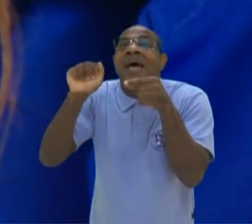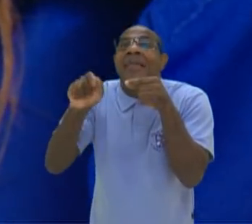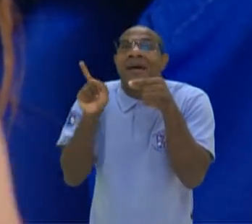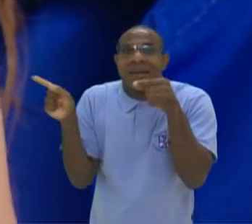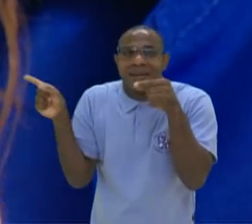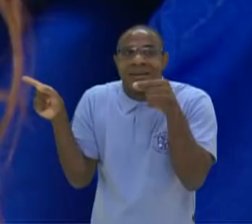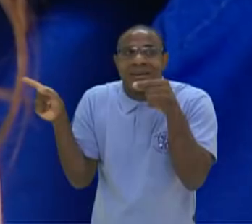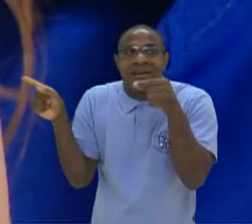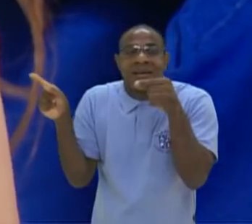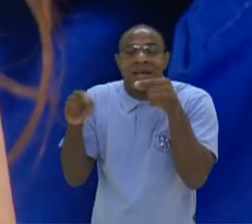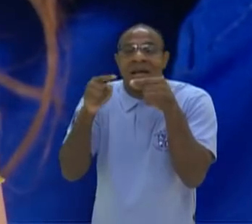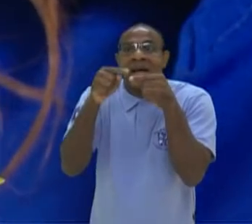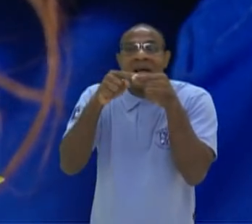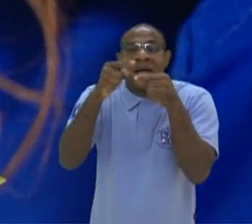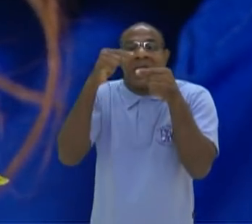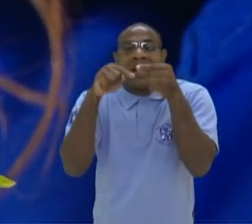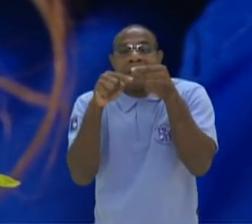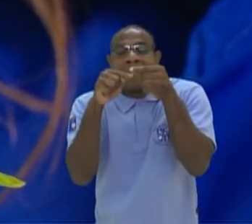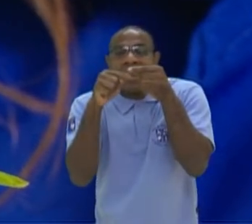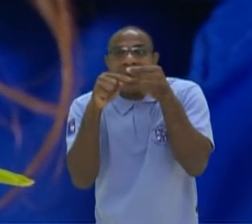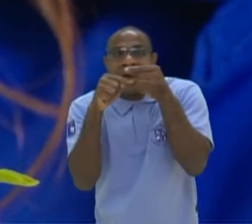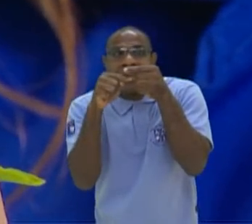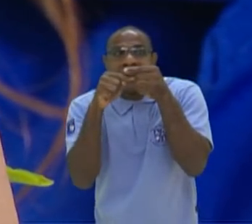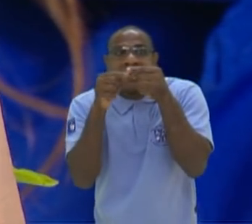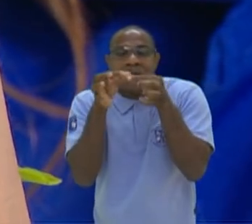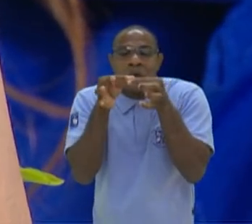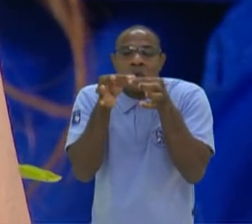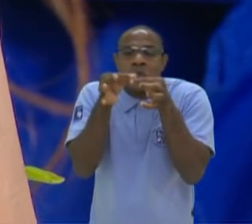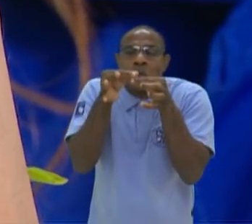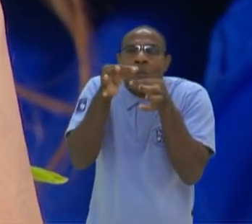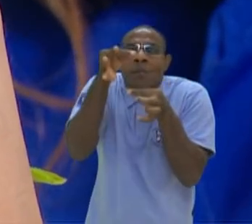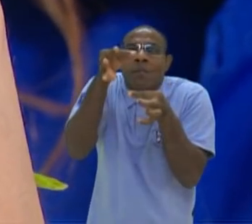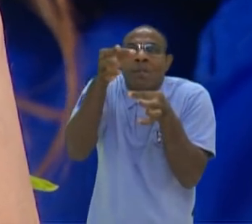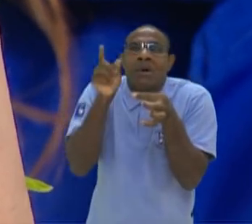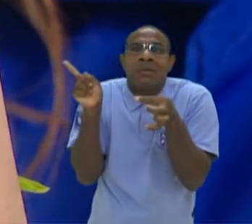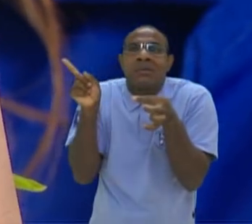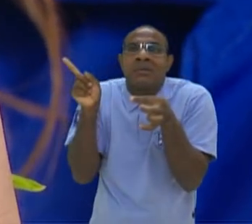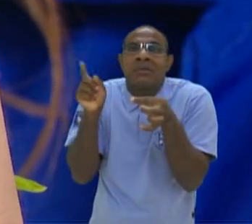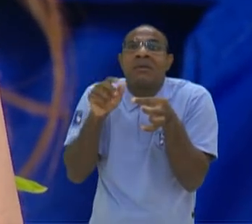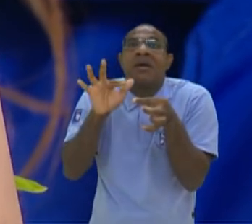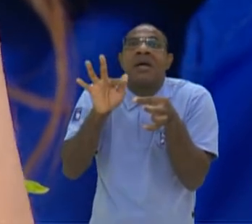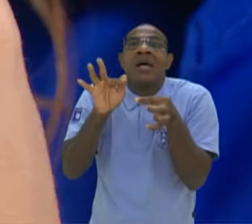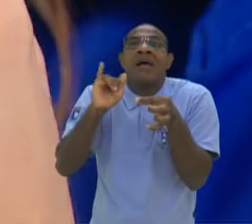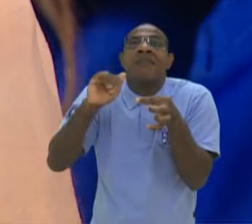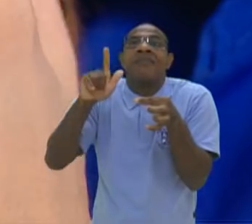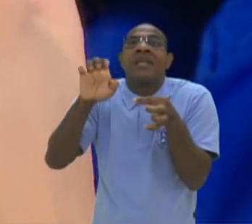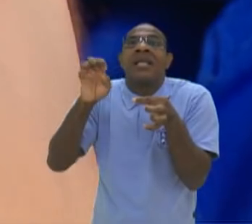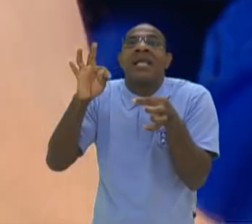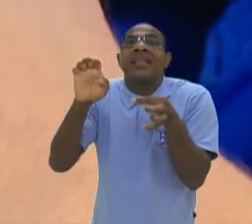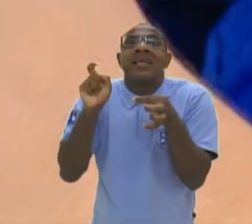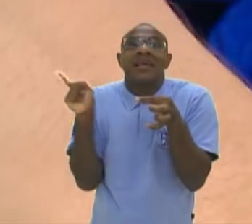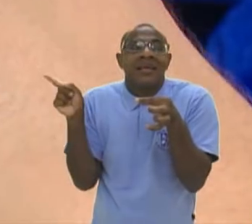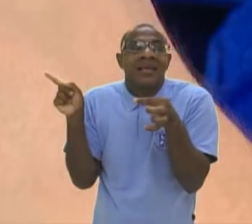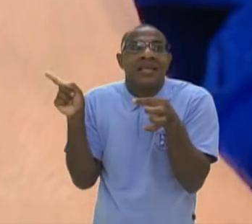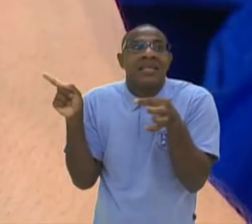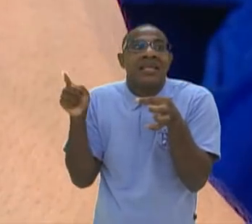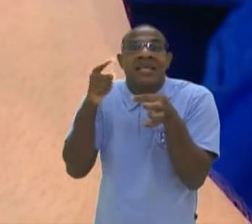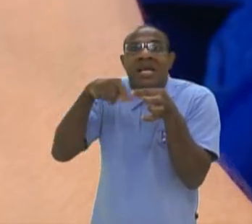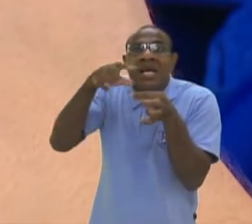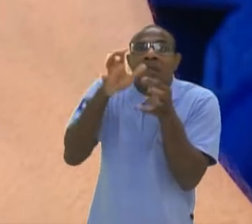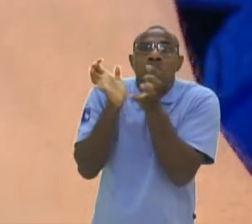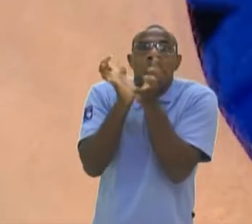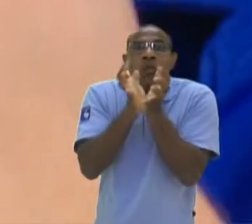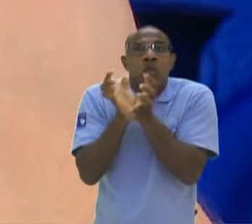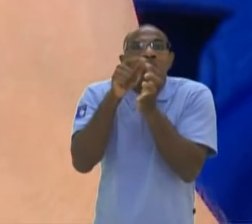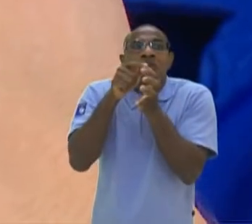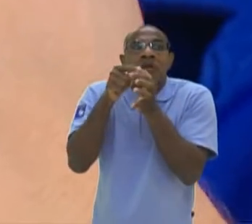E aí, embaixo da bolinha, a gente tem uns cabinhos bem fininhos, que são os filetes. E esse conjunto